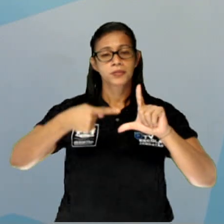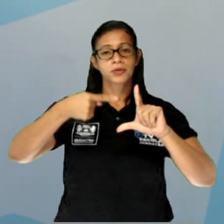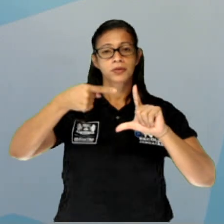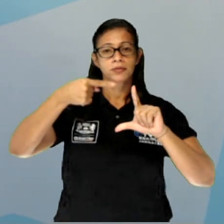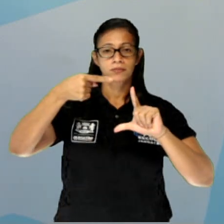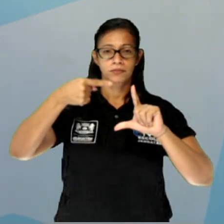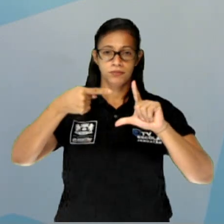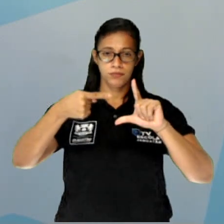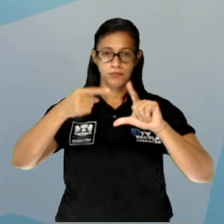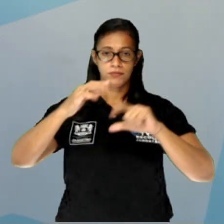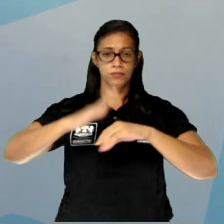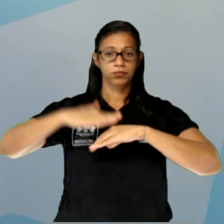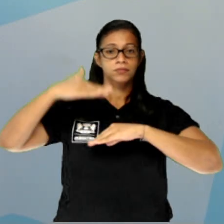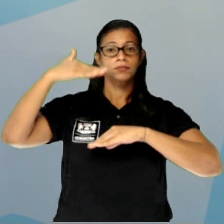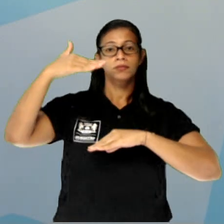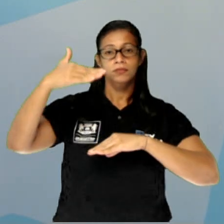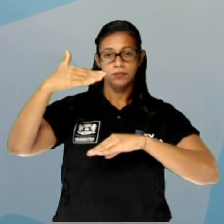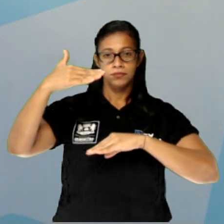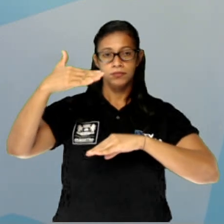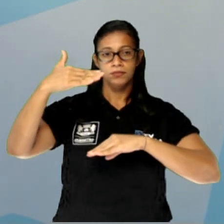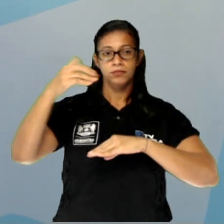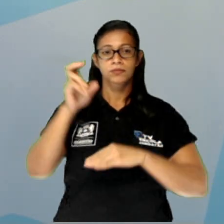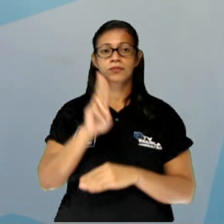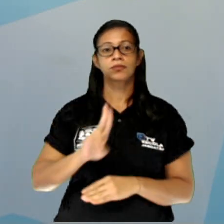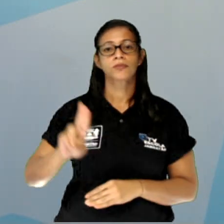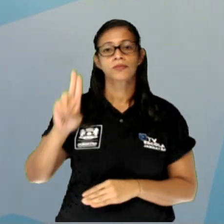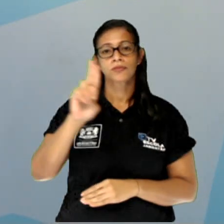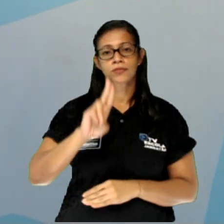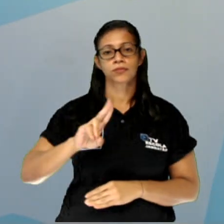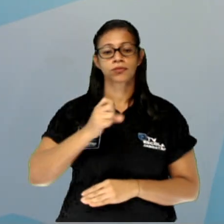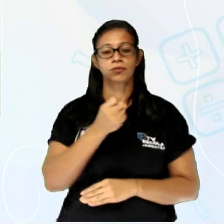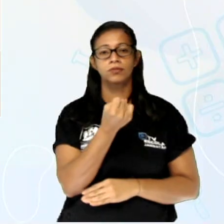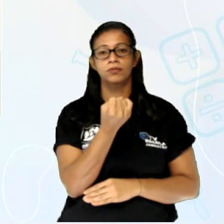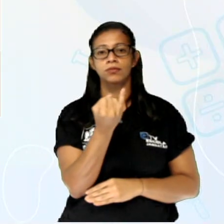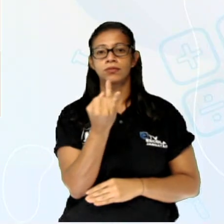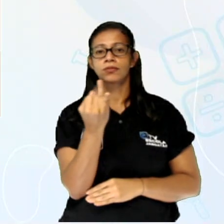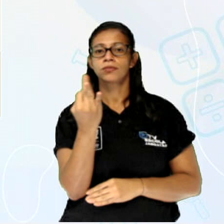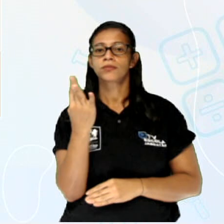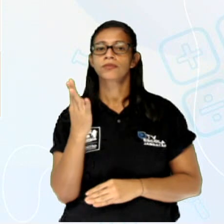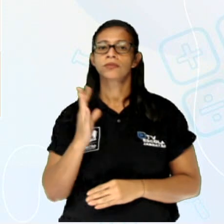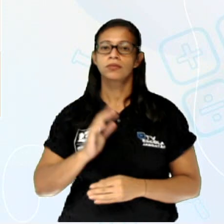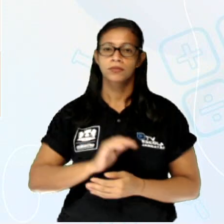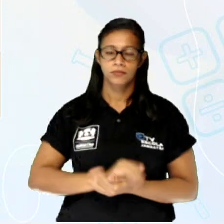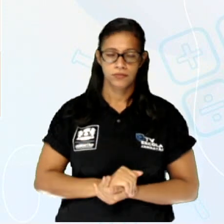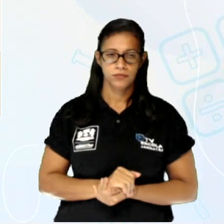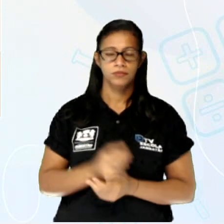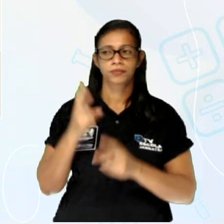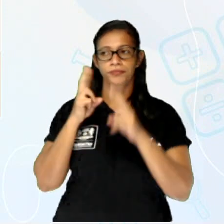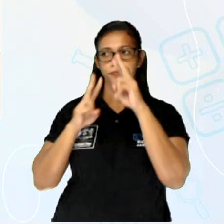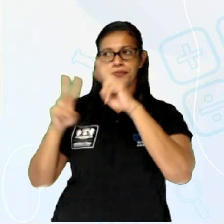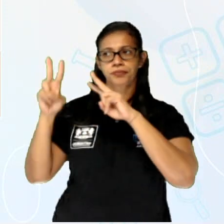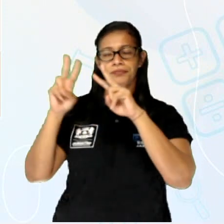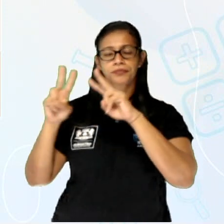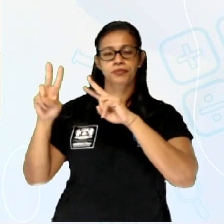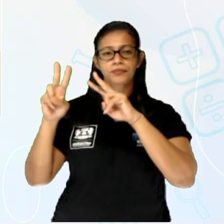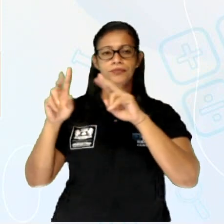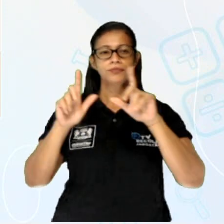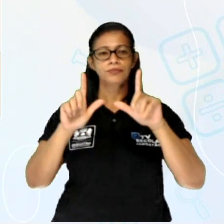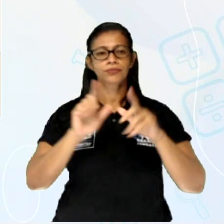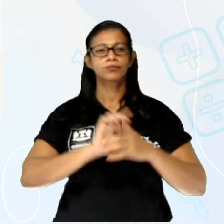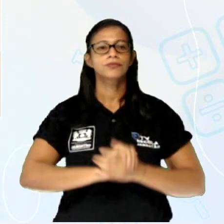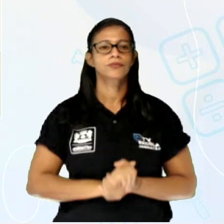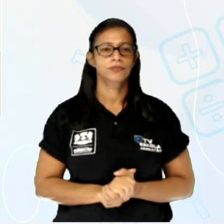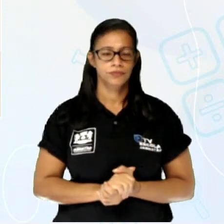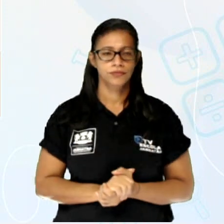que o litro, usamos seus múltiplos. Olha só: quilolitro, símbolo KL,